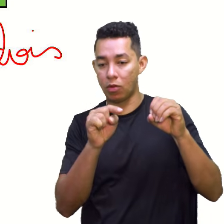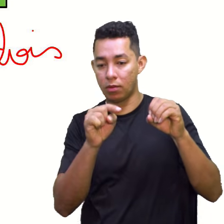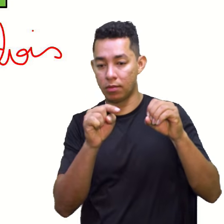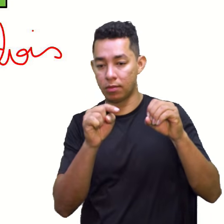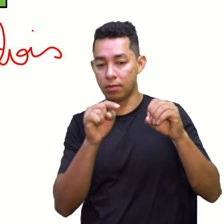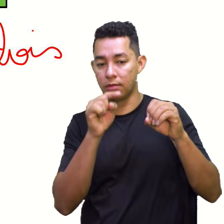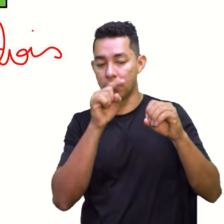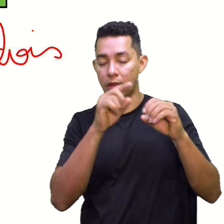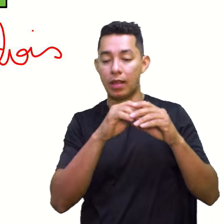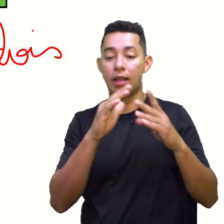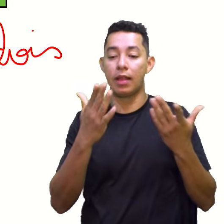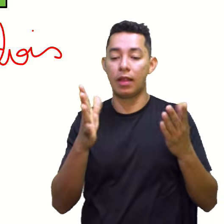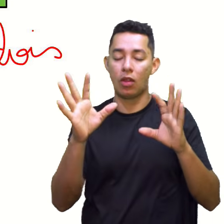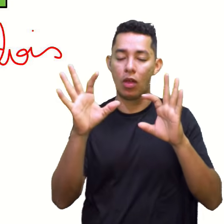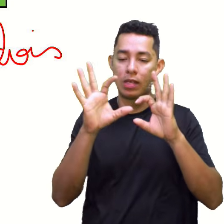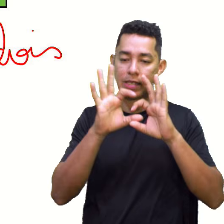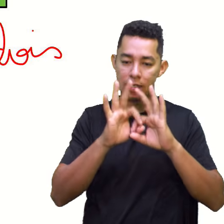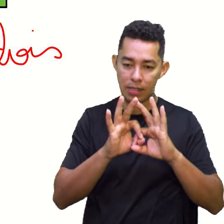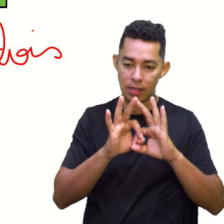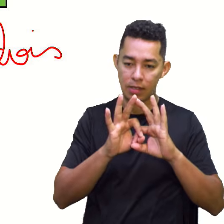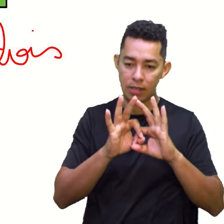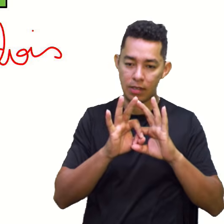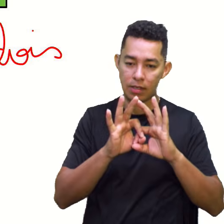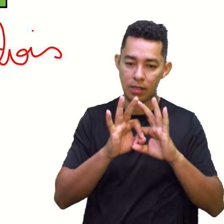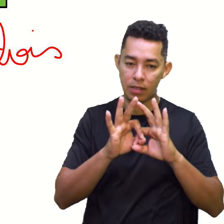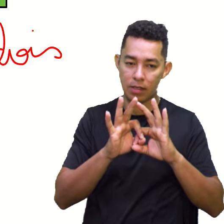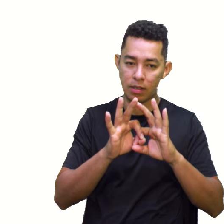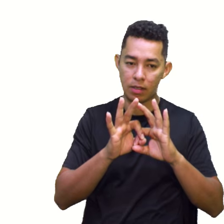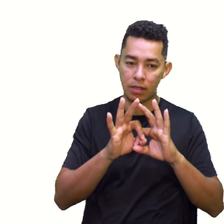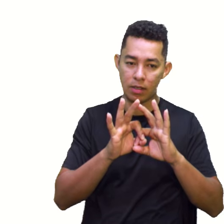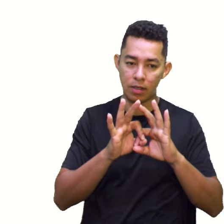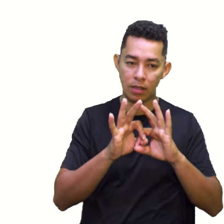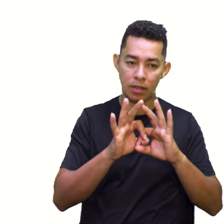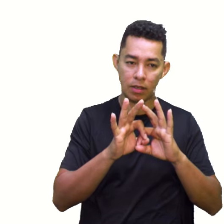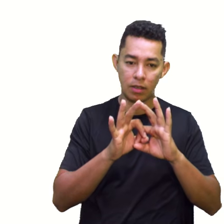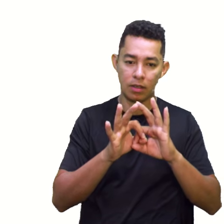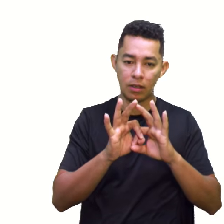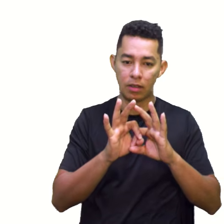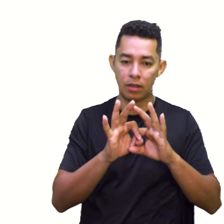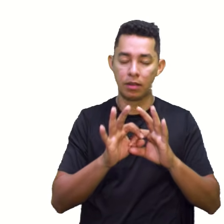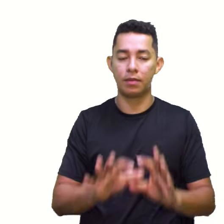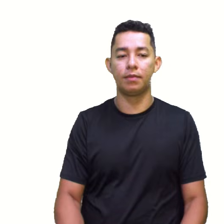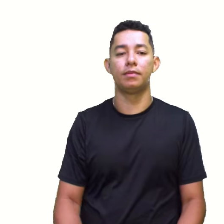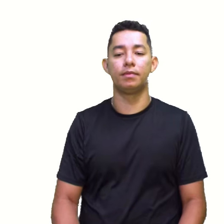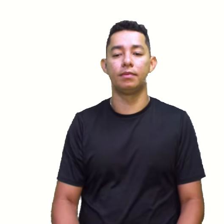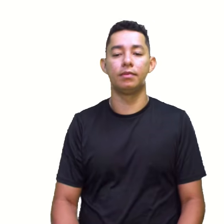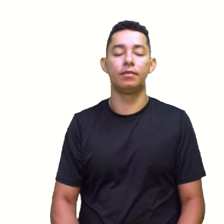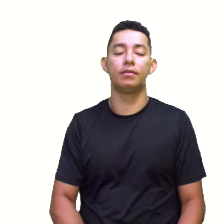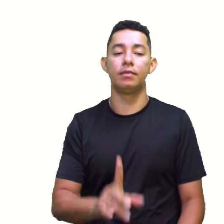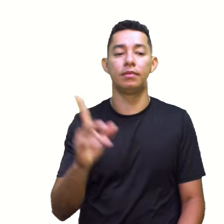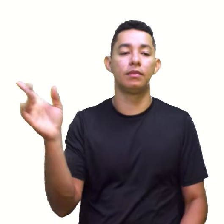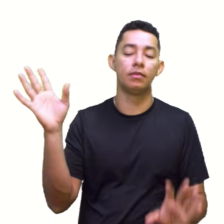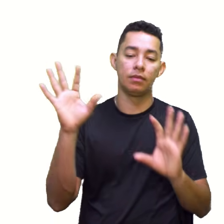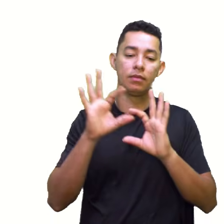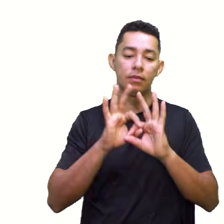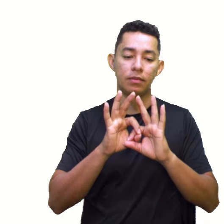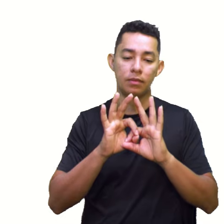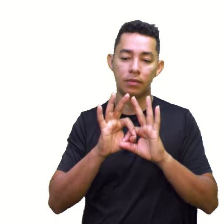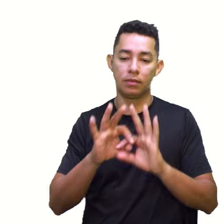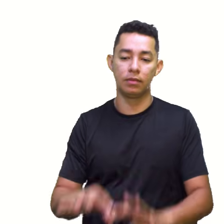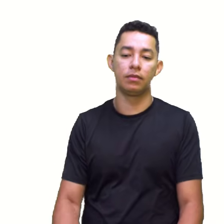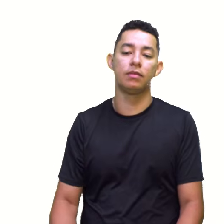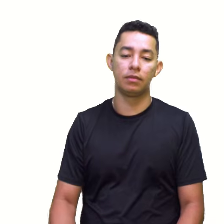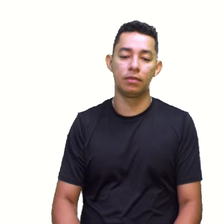são secantes. Cadê a questão 2 aqui? Estávamos aqui. Então, elas são